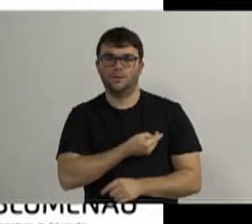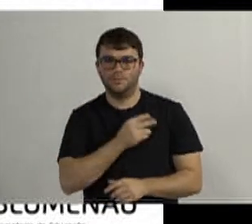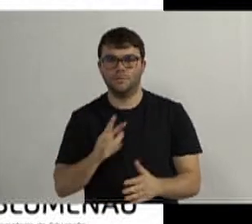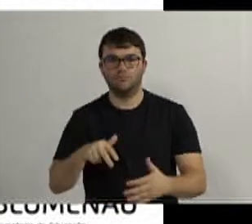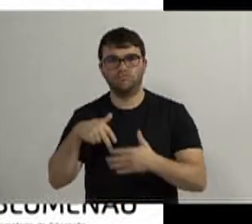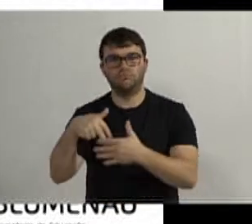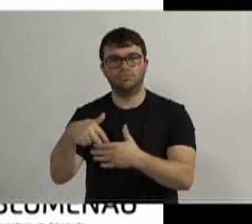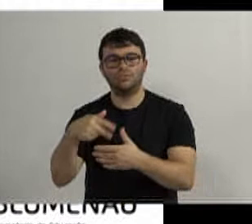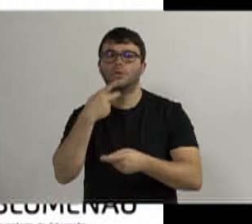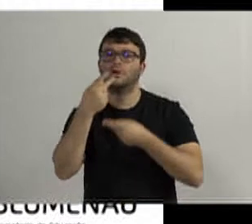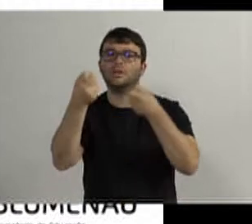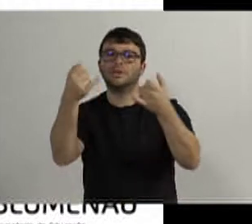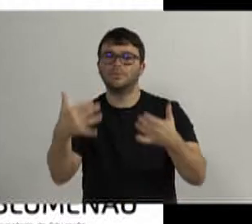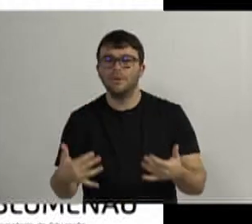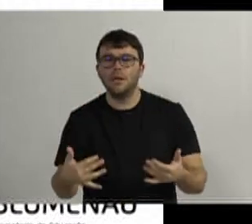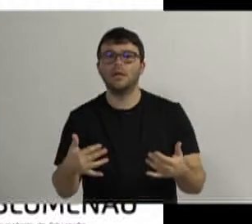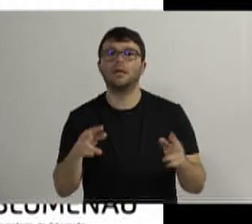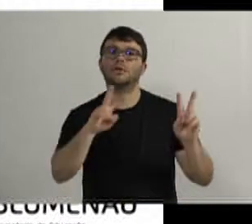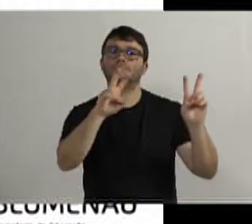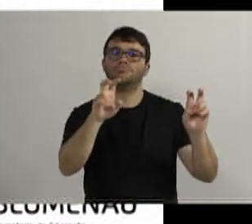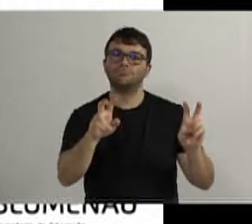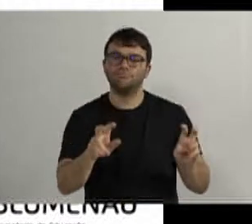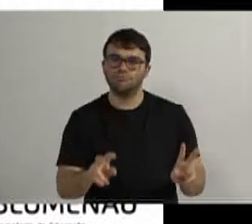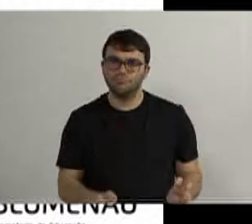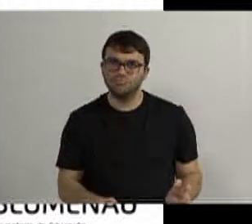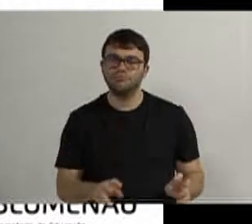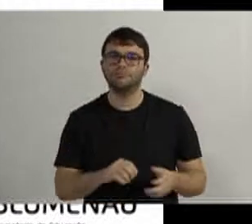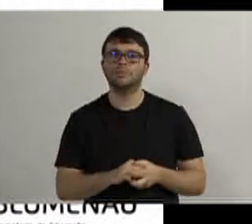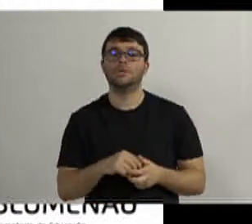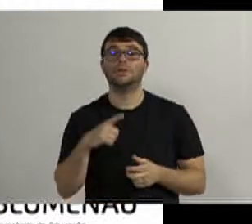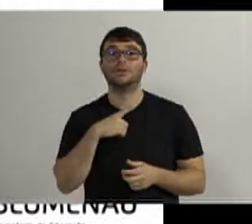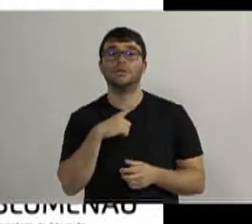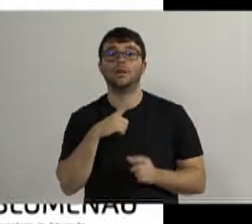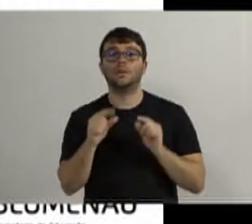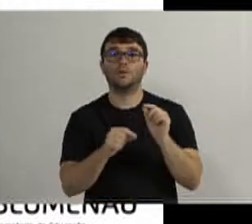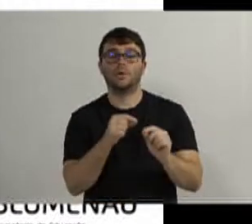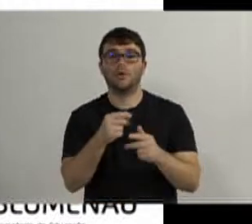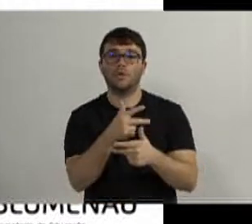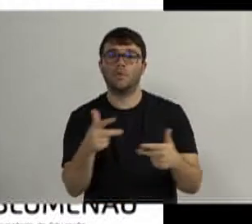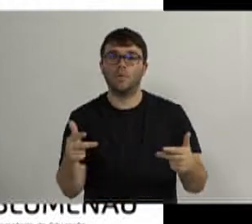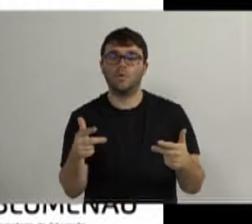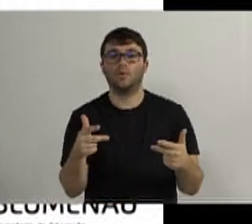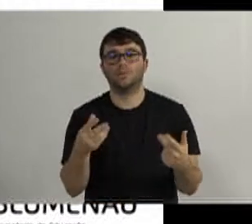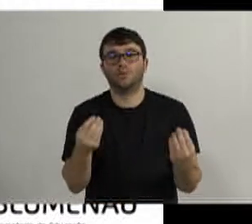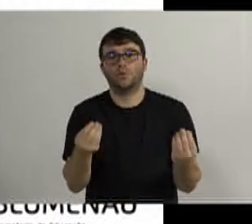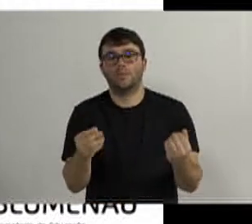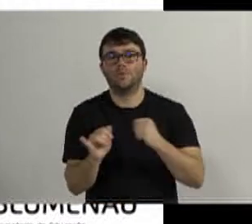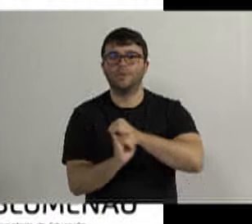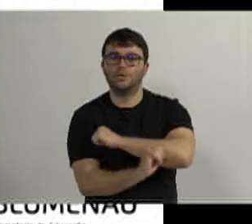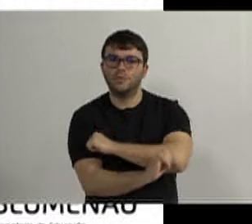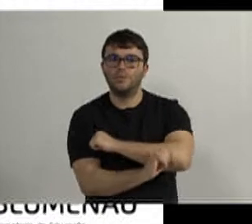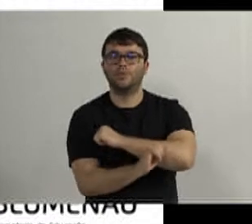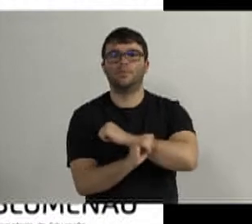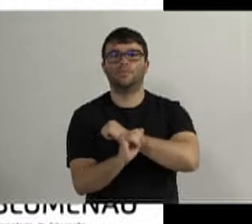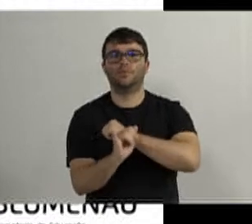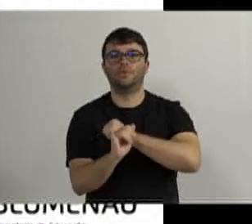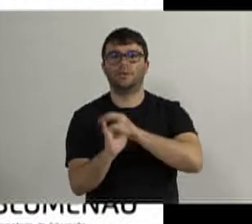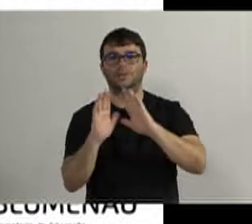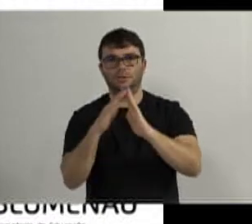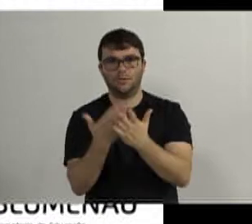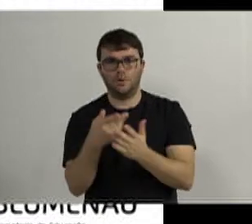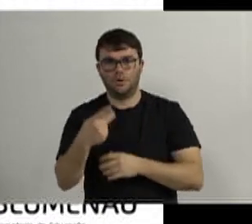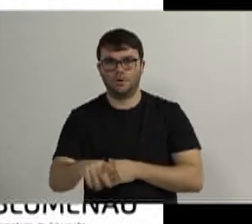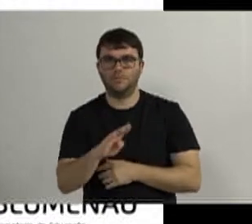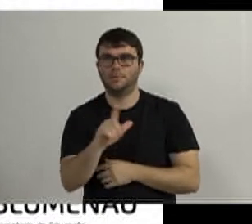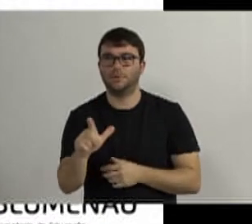mesa Tribuna falando sobre o que nós tínhamos em relação à questão da infraestrutura das escolas de